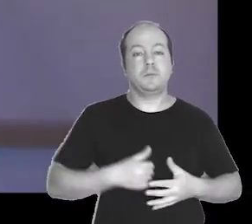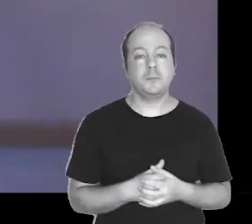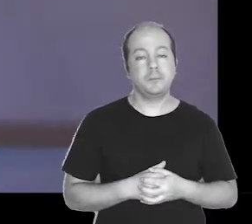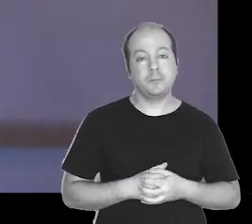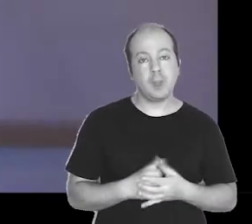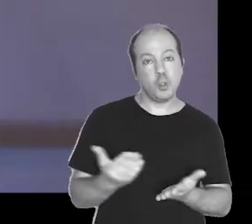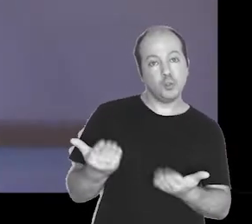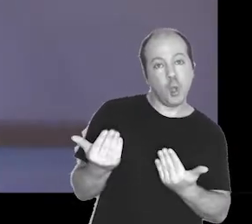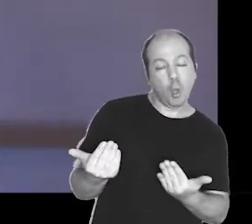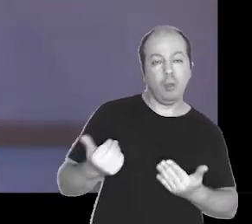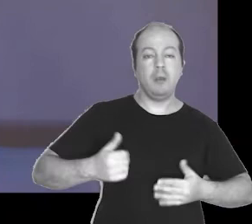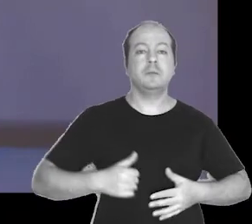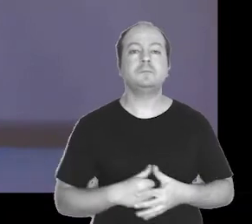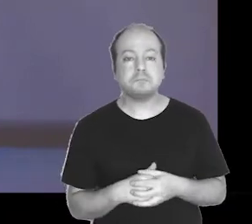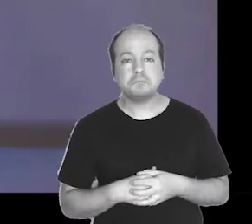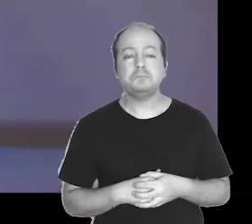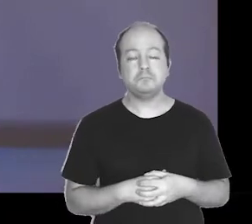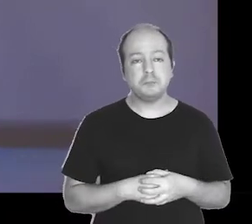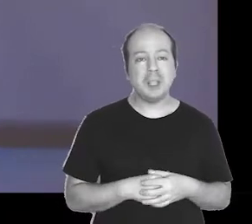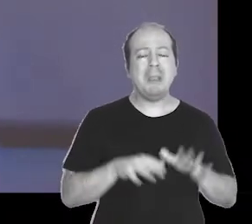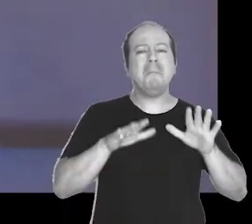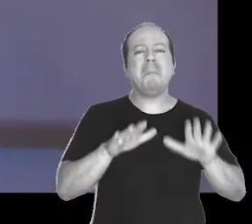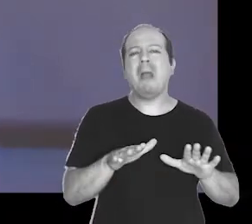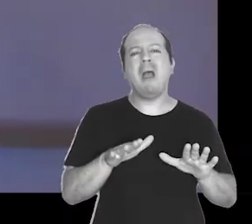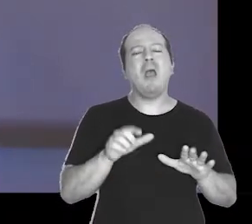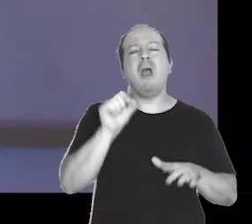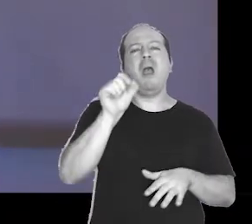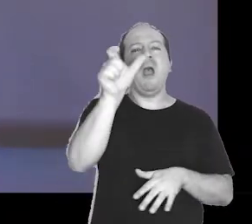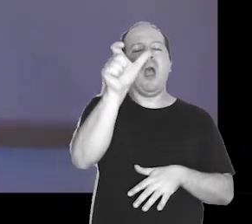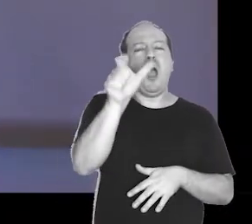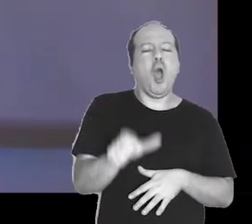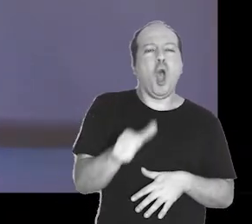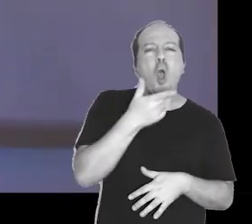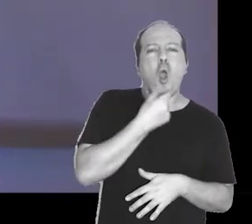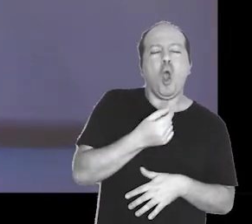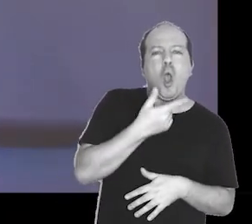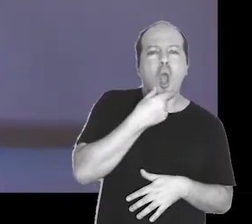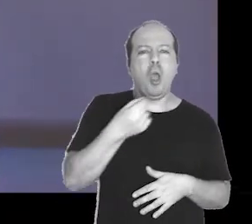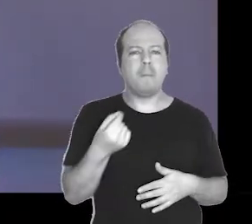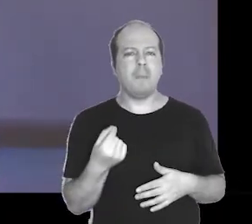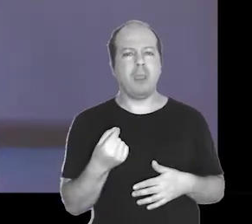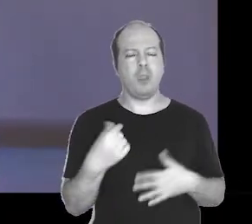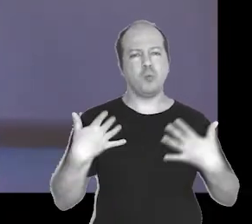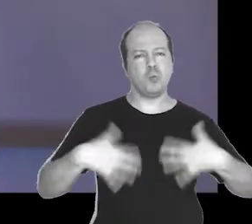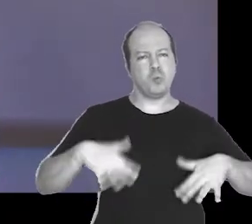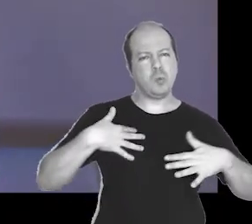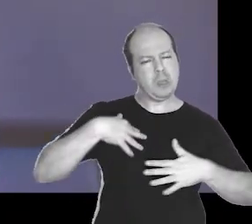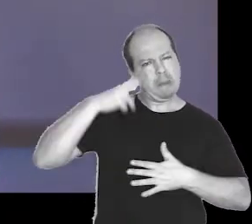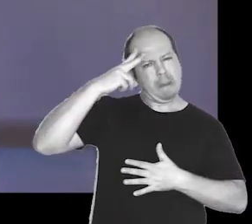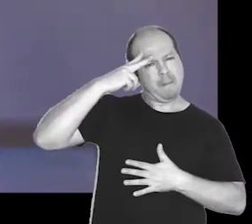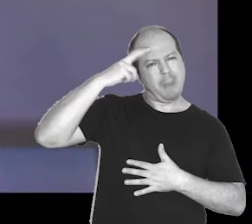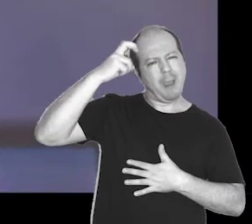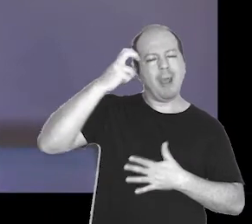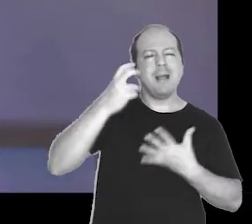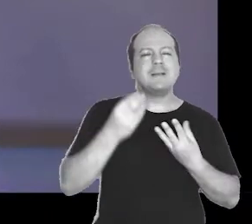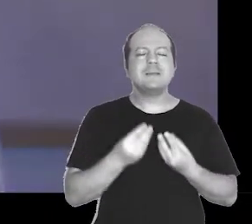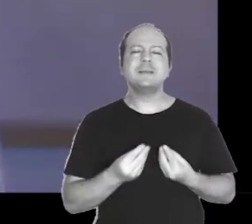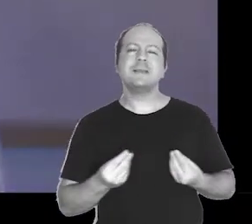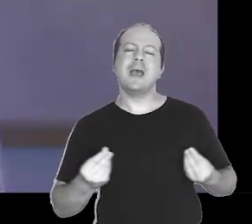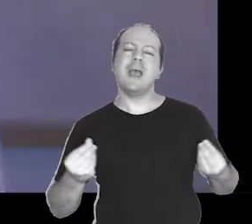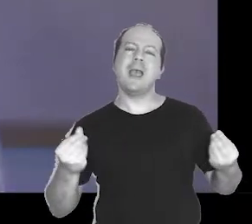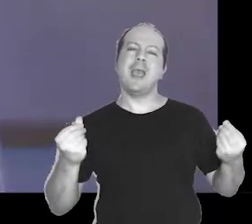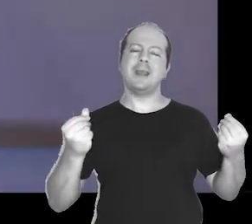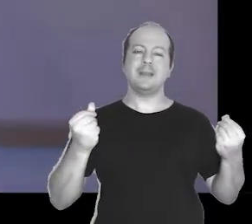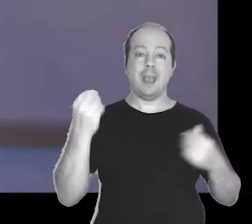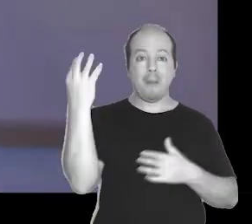jovem, sobretudo de um homem com tão acentuada sensibilidade, para não falar